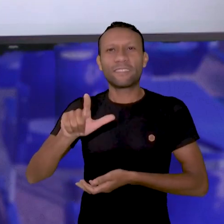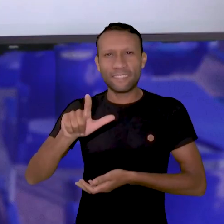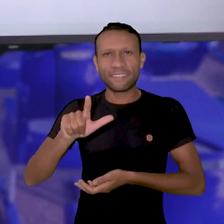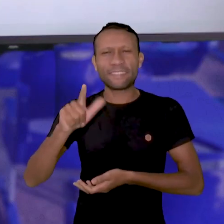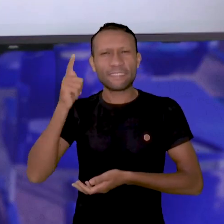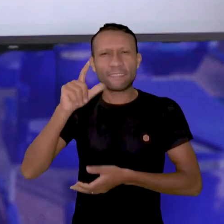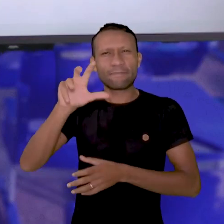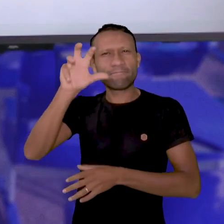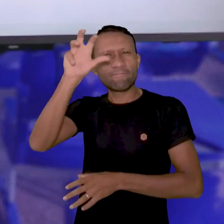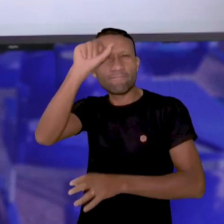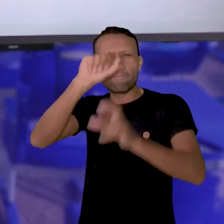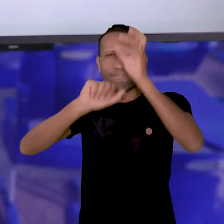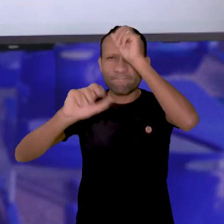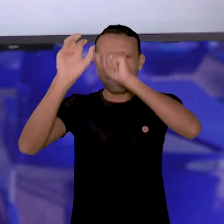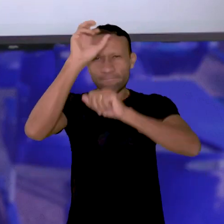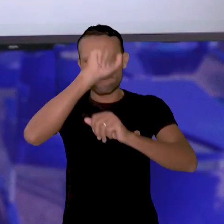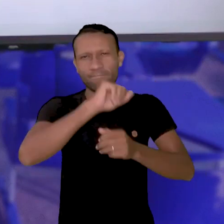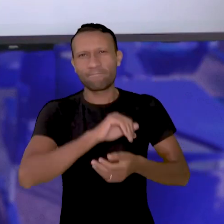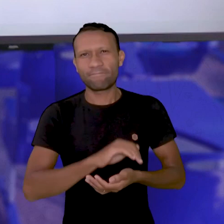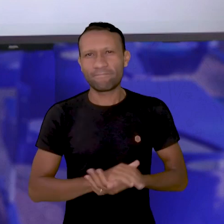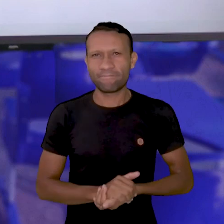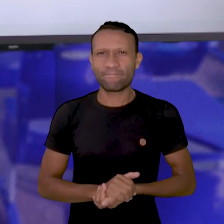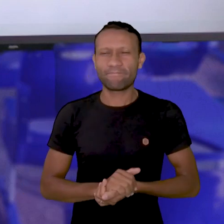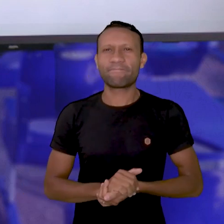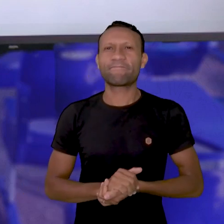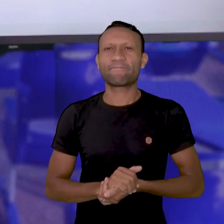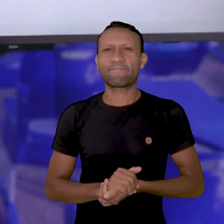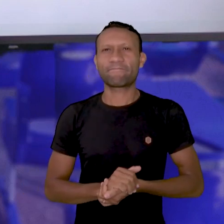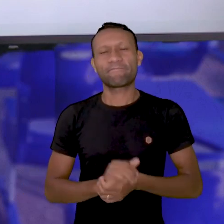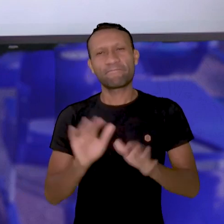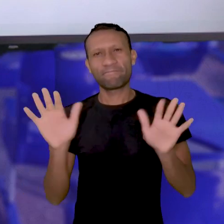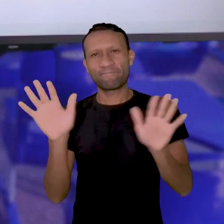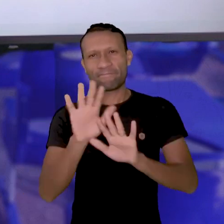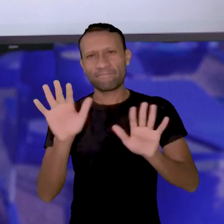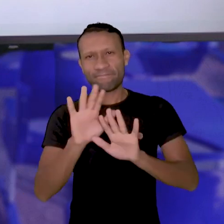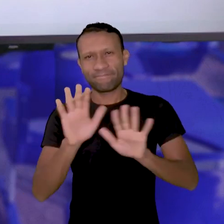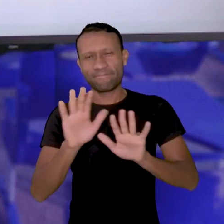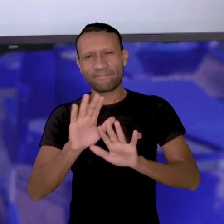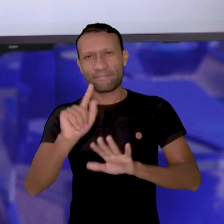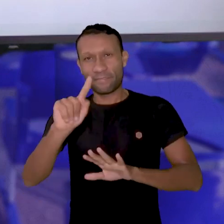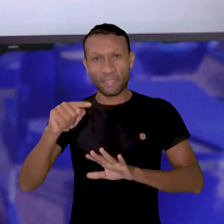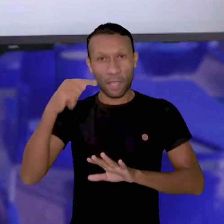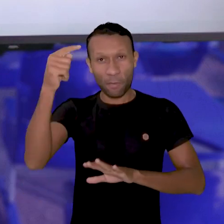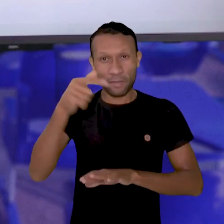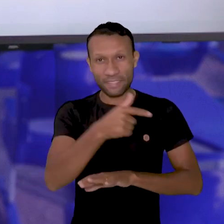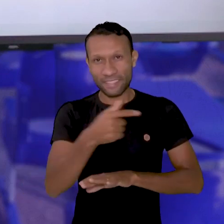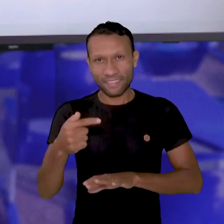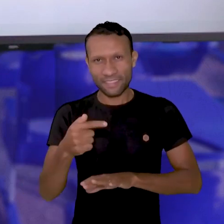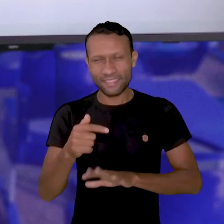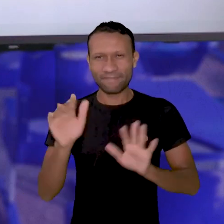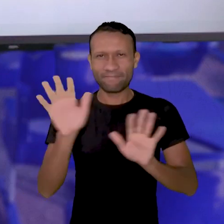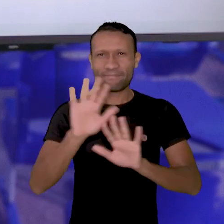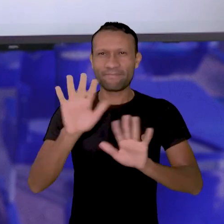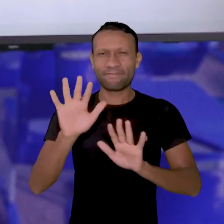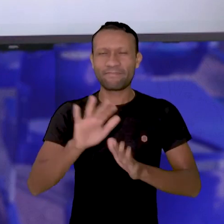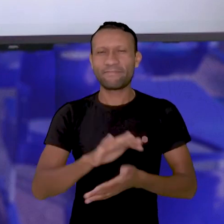essa aprendizagem da língua inglesa, tá certo? Então, eu espero ver vocês aqui na próxima semana e até mais.